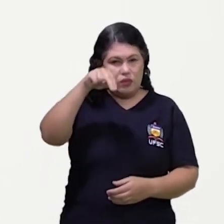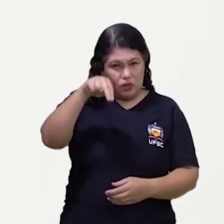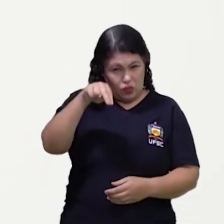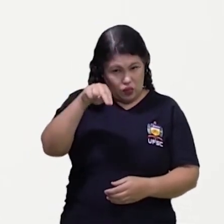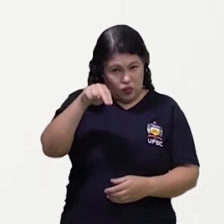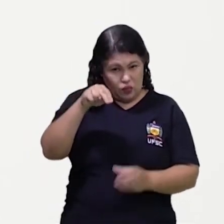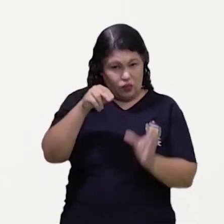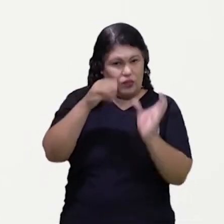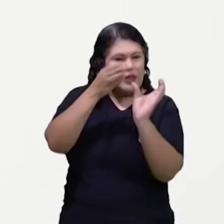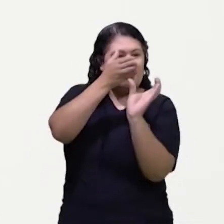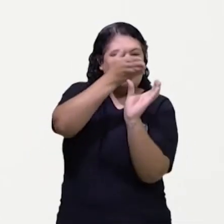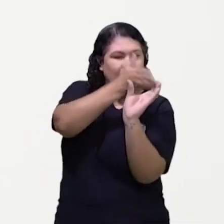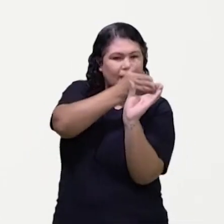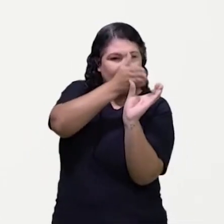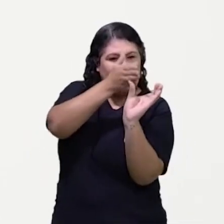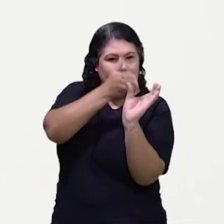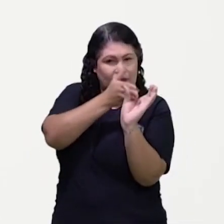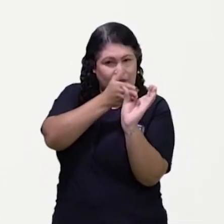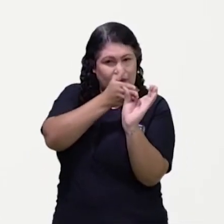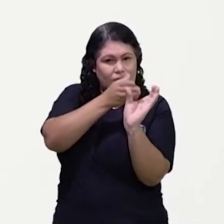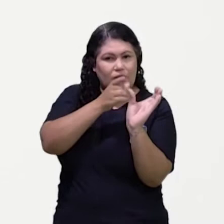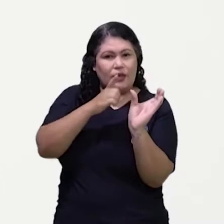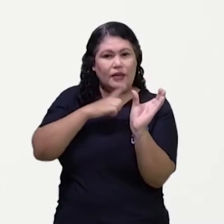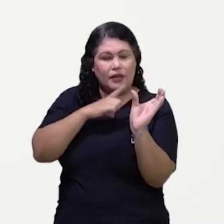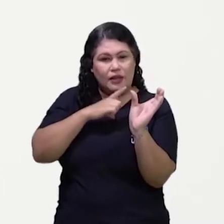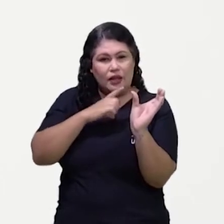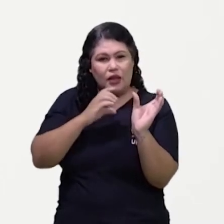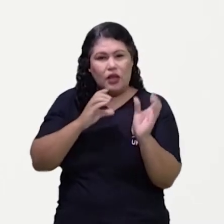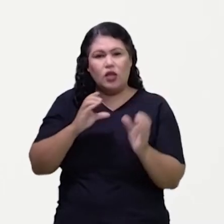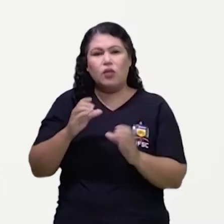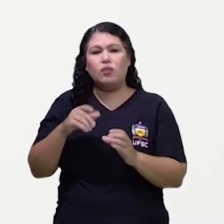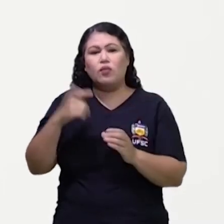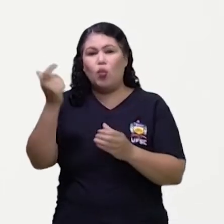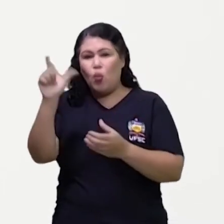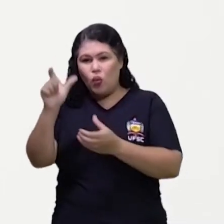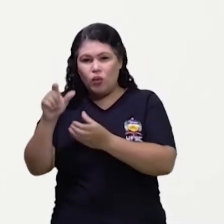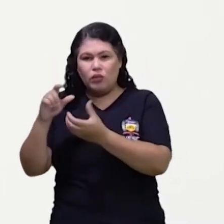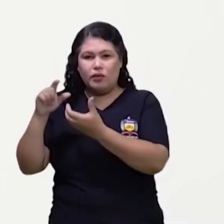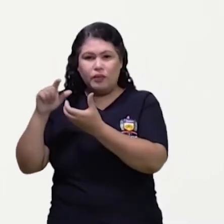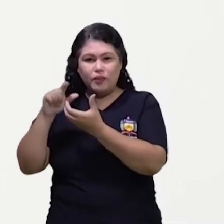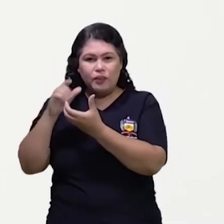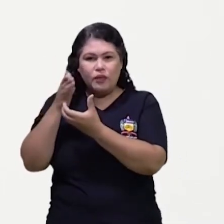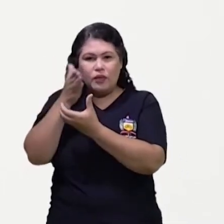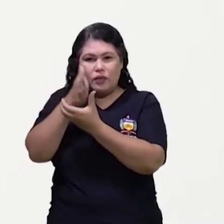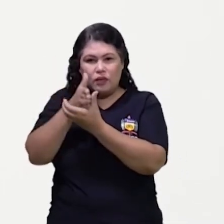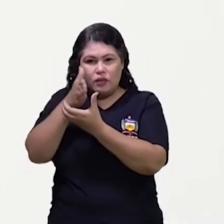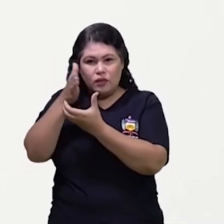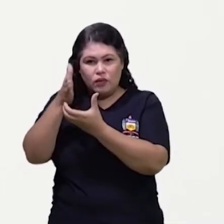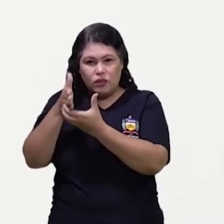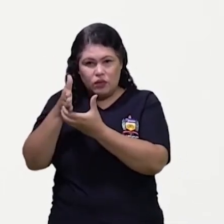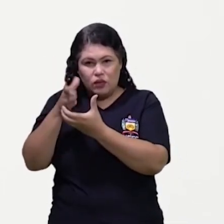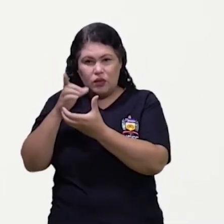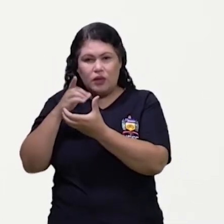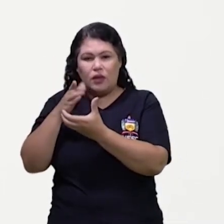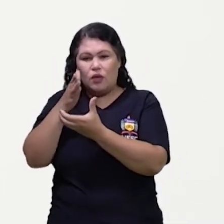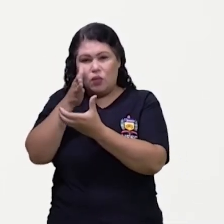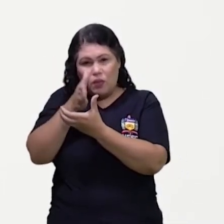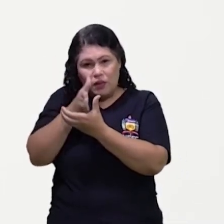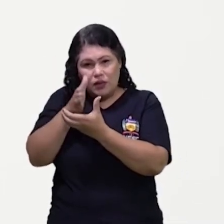primeira sílaba, na com, e tenho o contém, que vem nessa outra sílaba